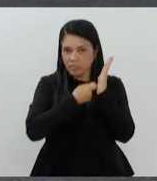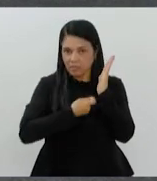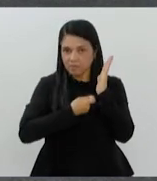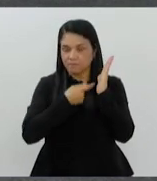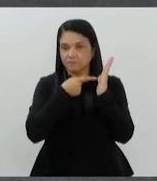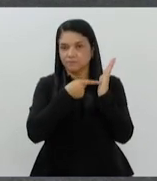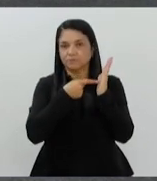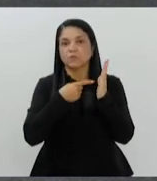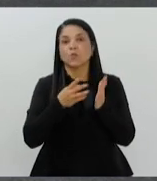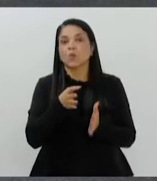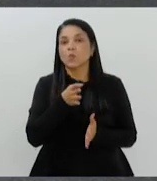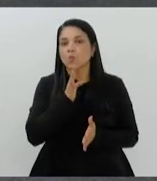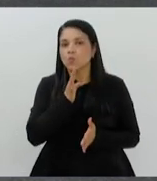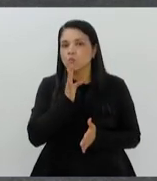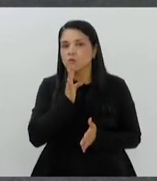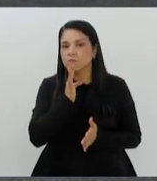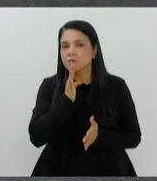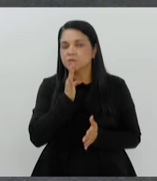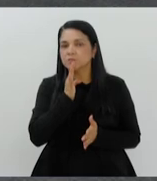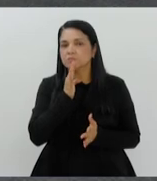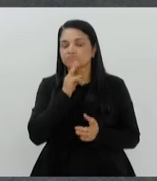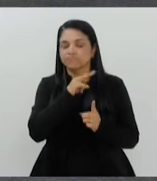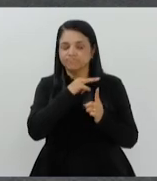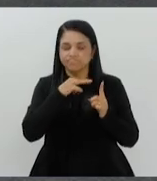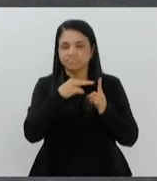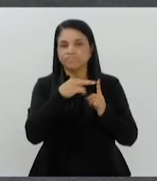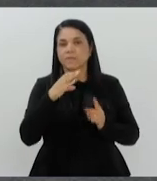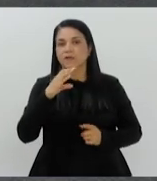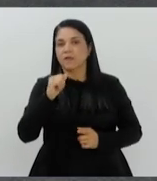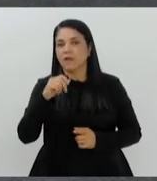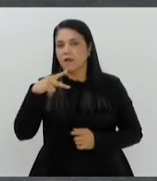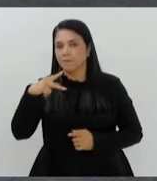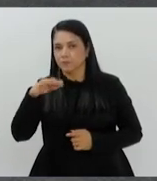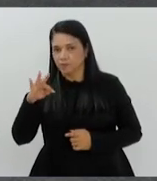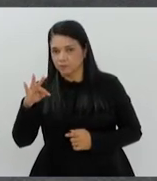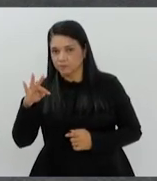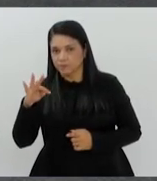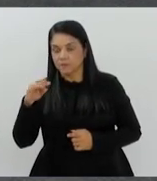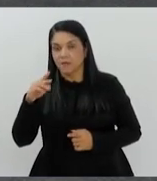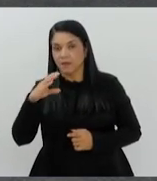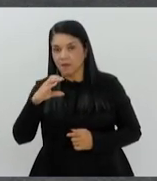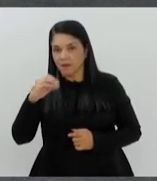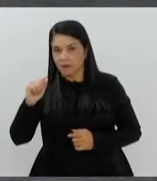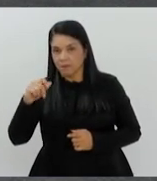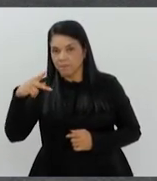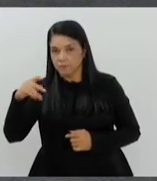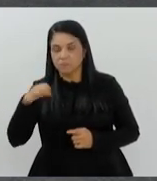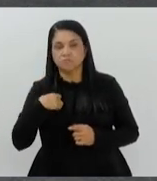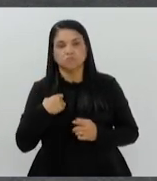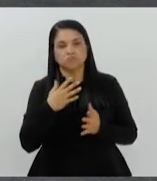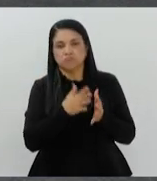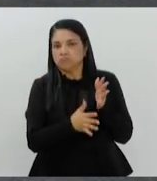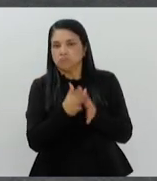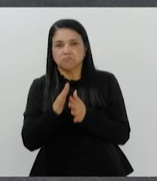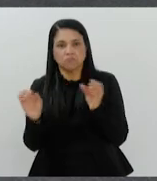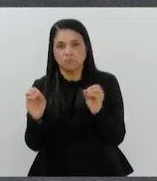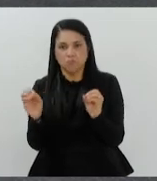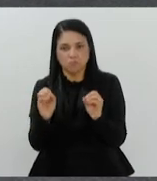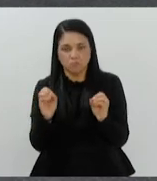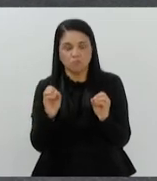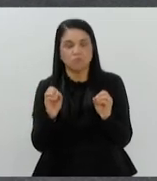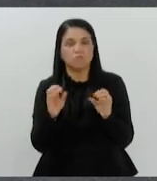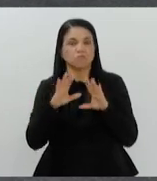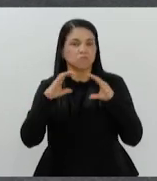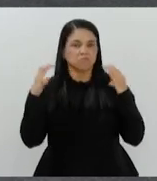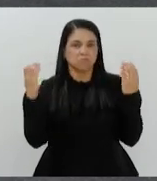o reconhecimento previsto no caput não implica qualquer restrição ou gravame ao imóvel abrangido por